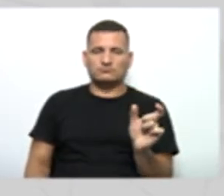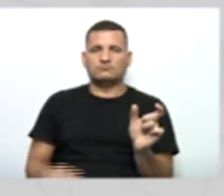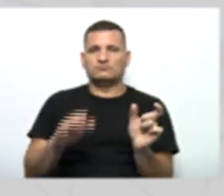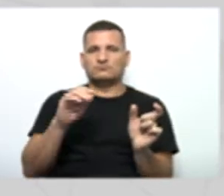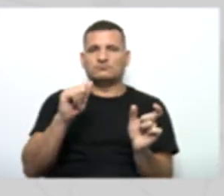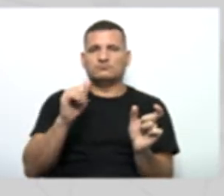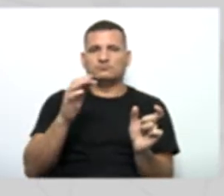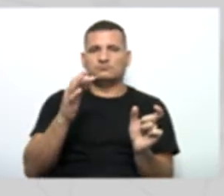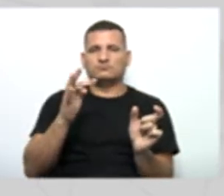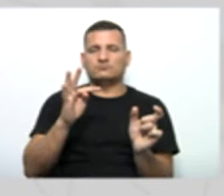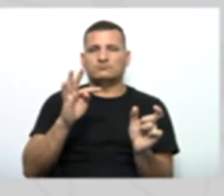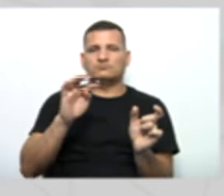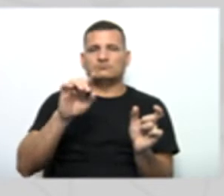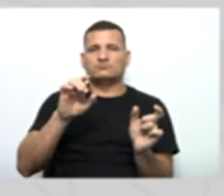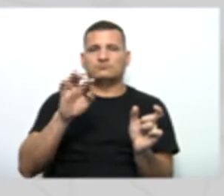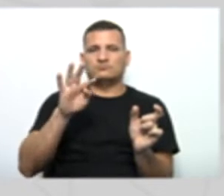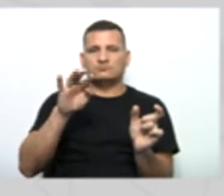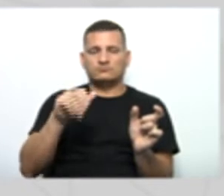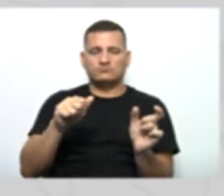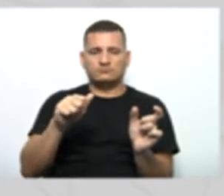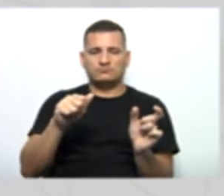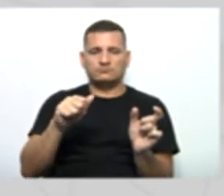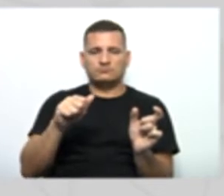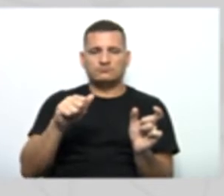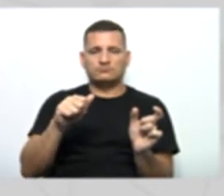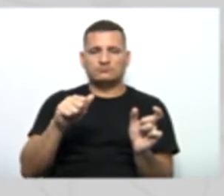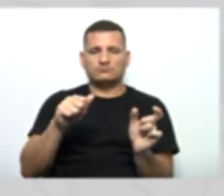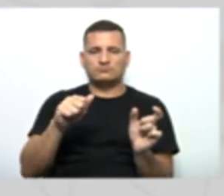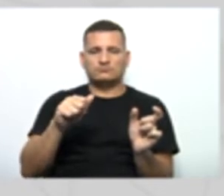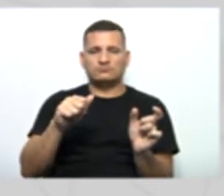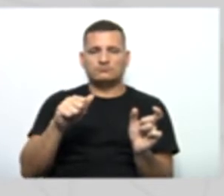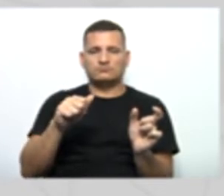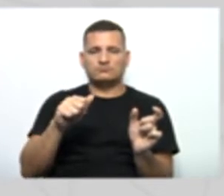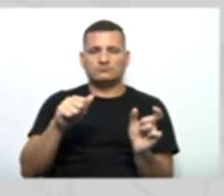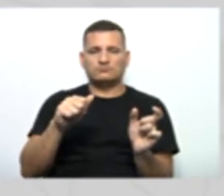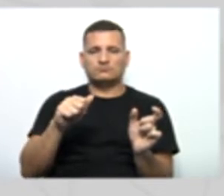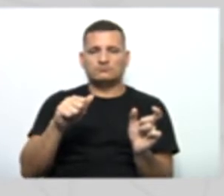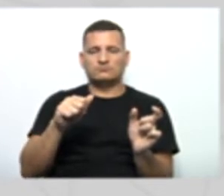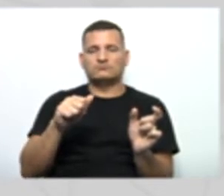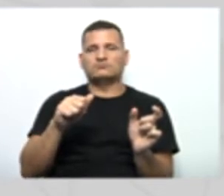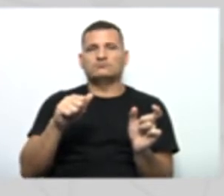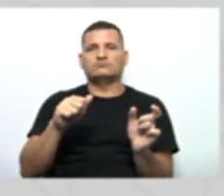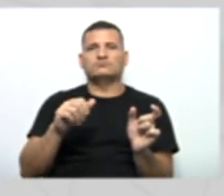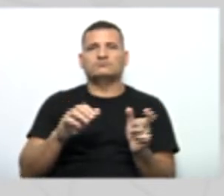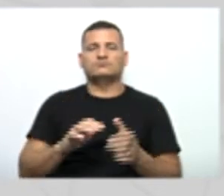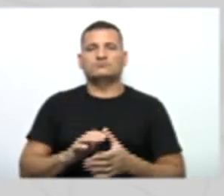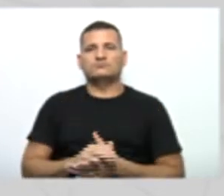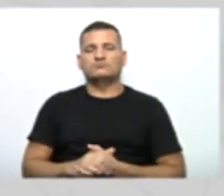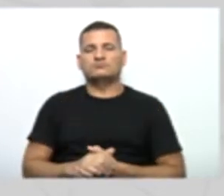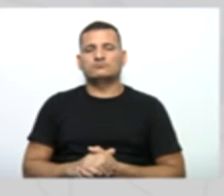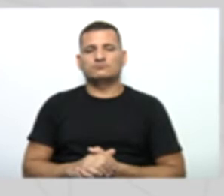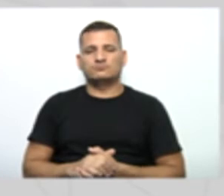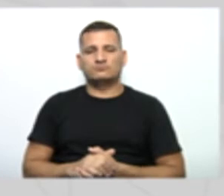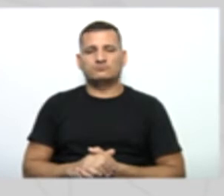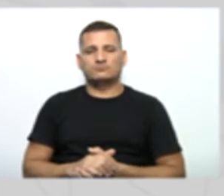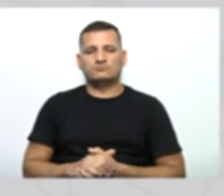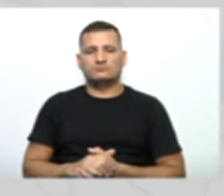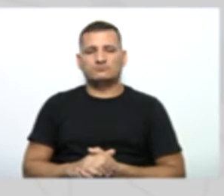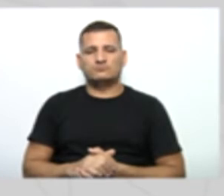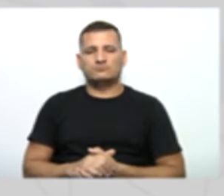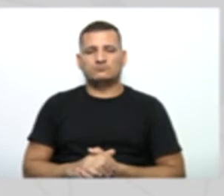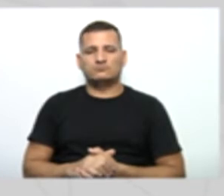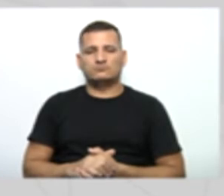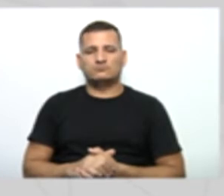existe, certo? Independente dessa existir, ok? Então, continuando aqui, ó,